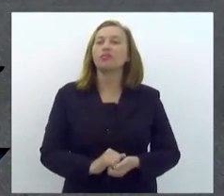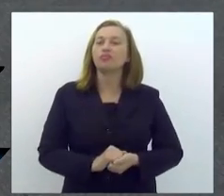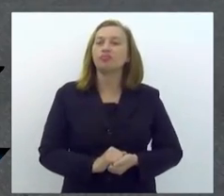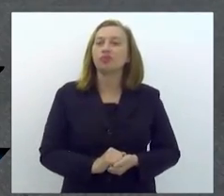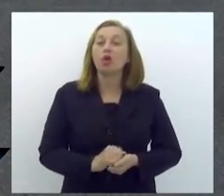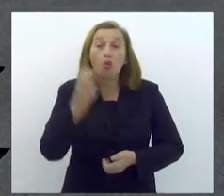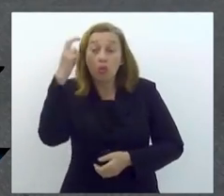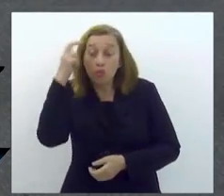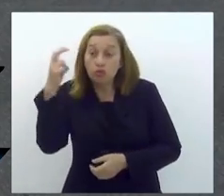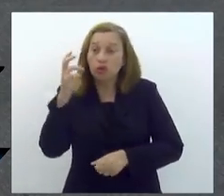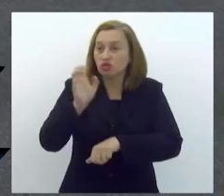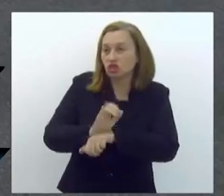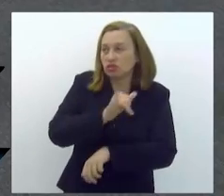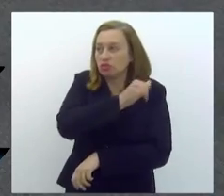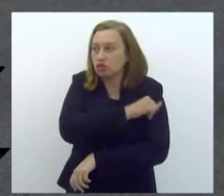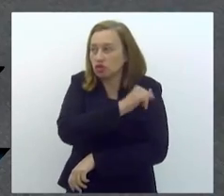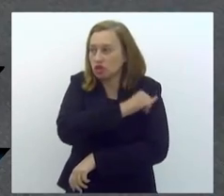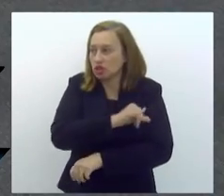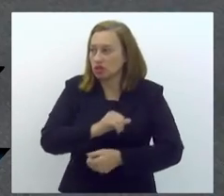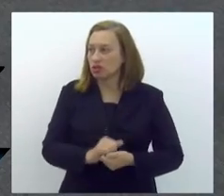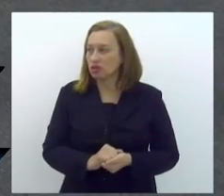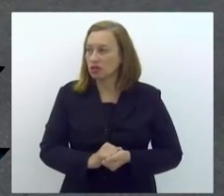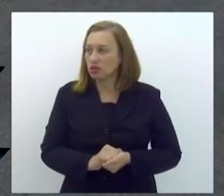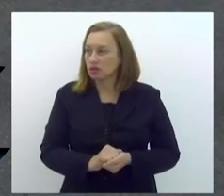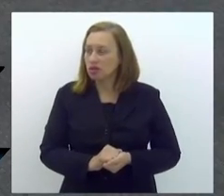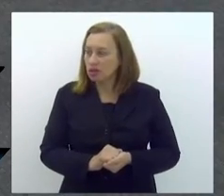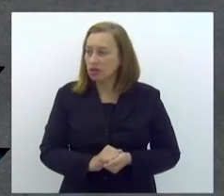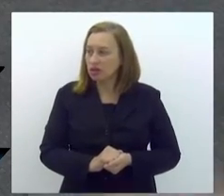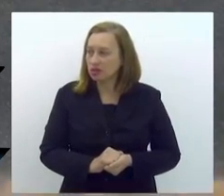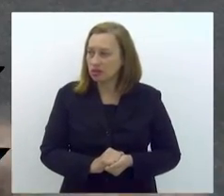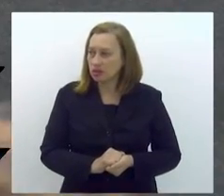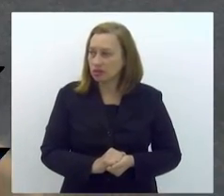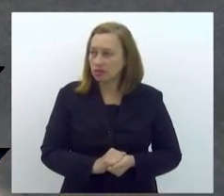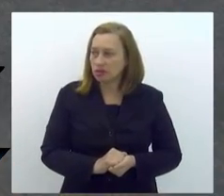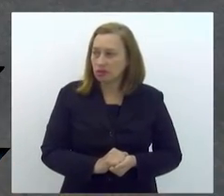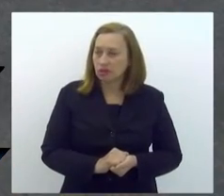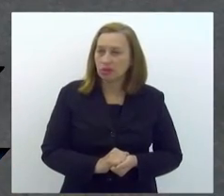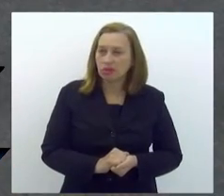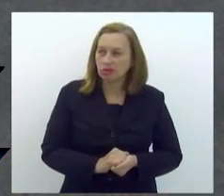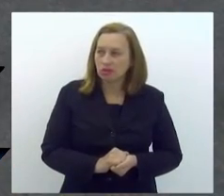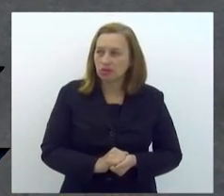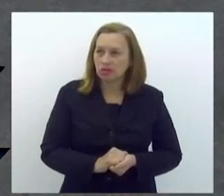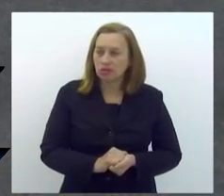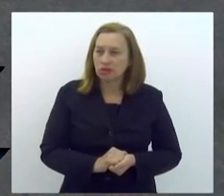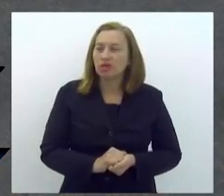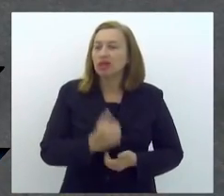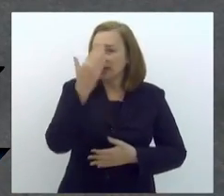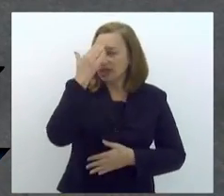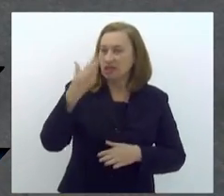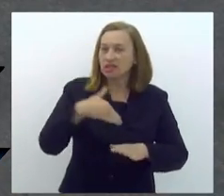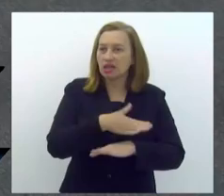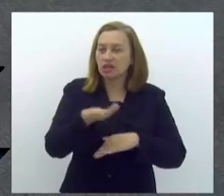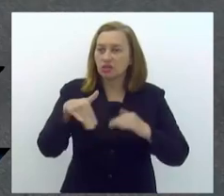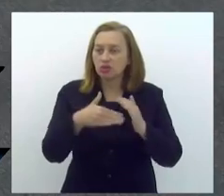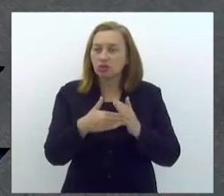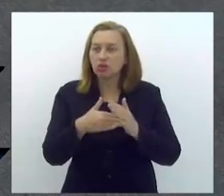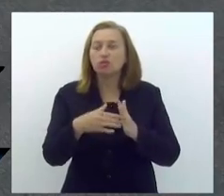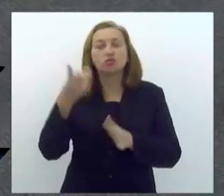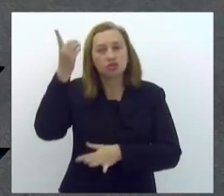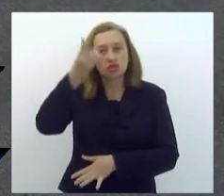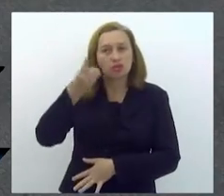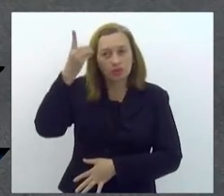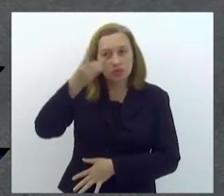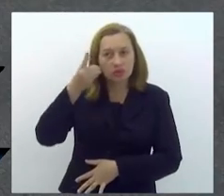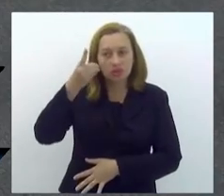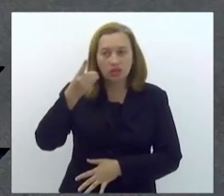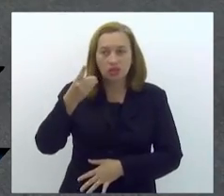cultural do Estado do Rio de Janeiro esse movimento cultural tão importante que é o Vale das antigas quero agradecer a todos os colegas deputados e